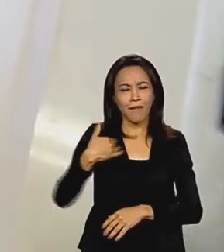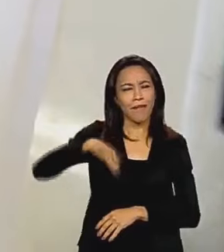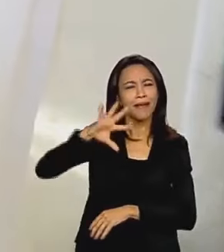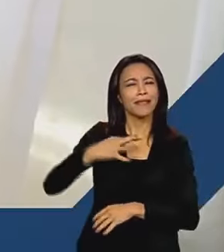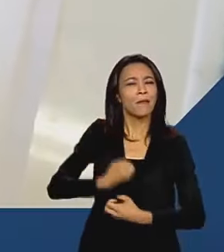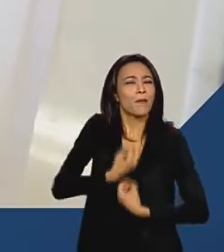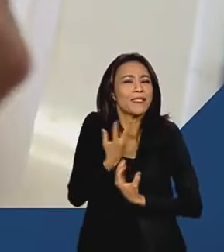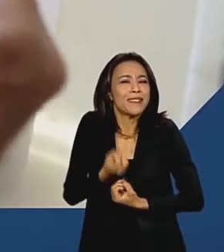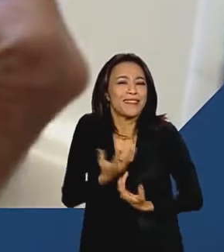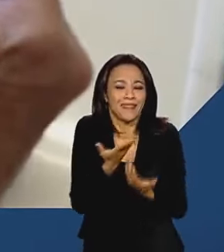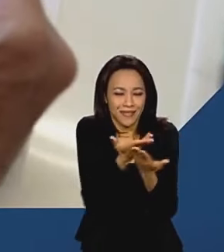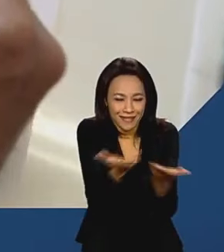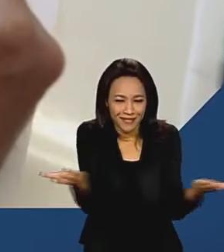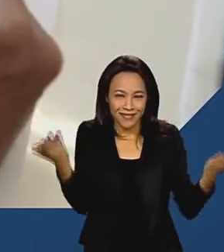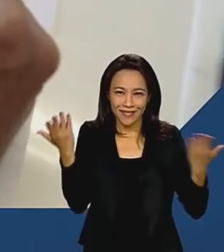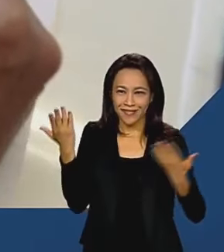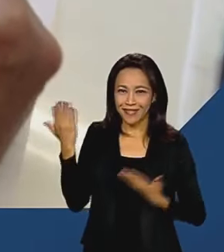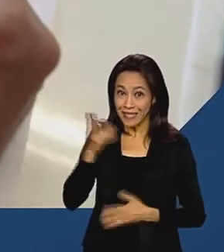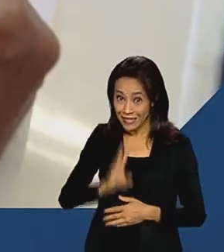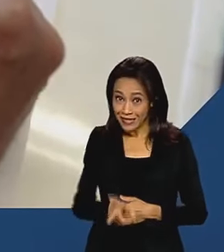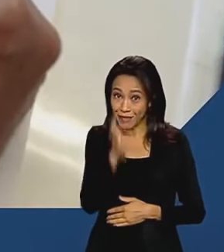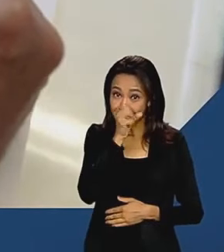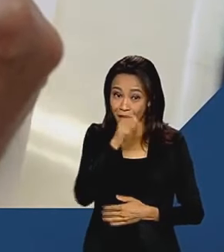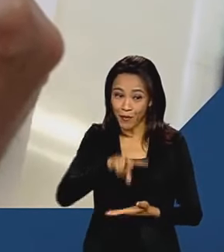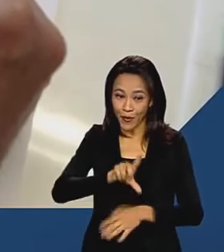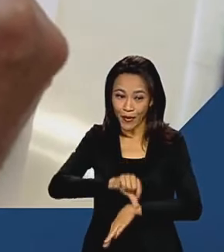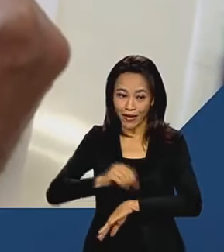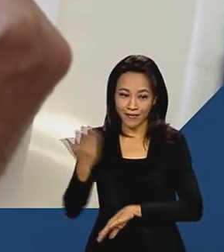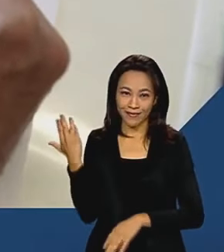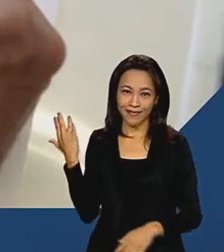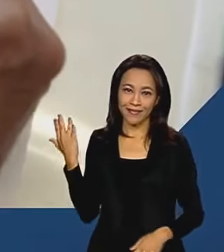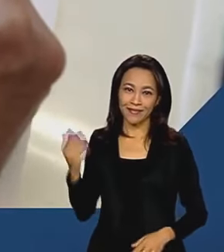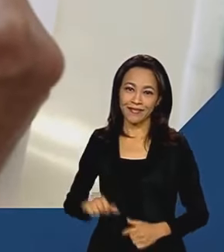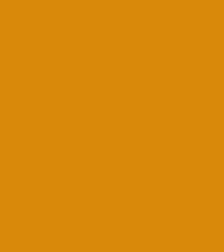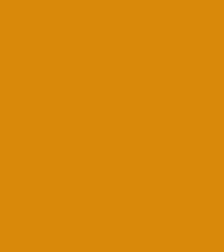arquitetos brasileiros todo sábado nove da manhã